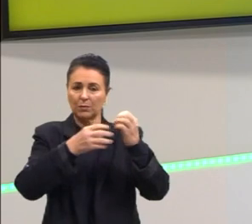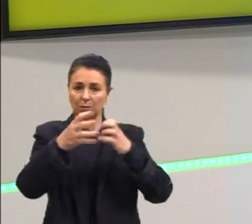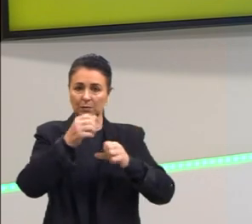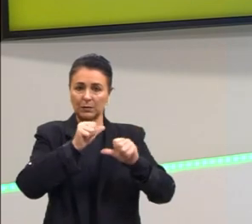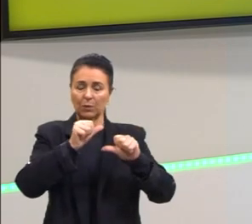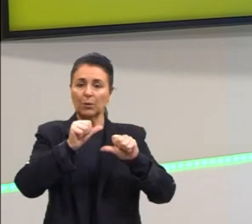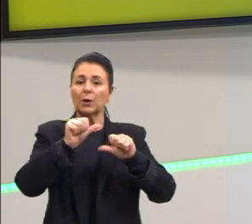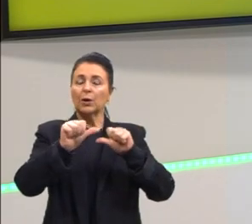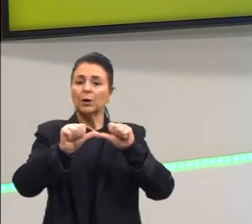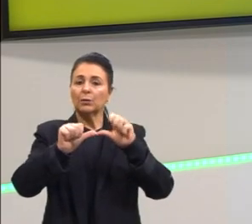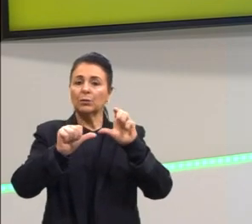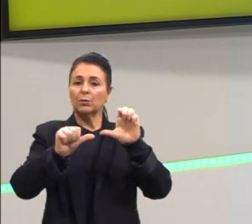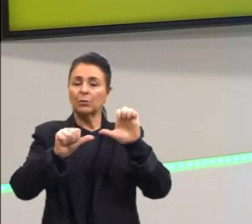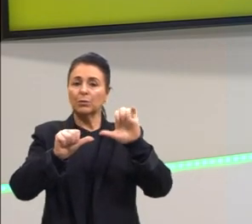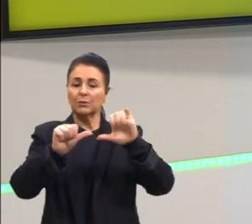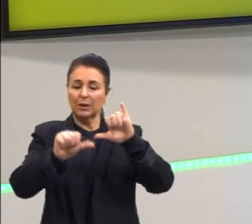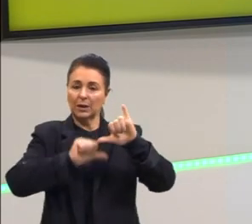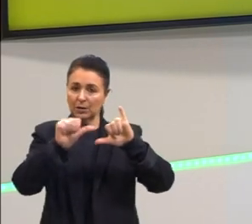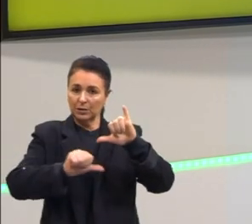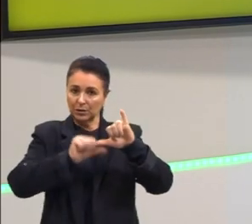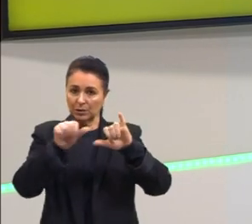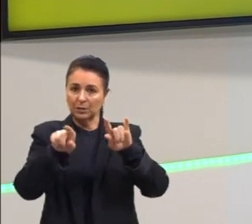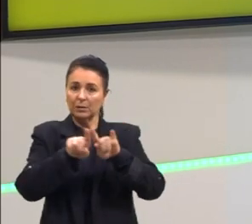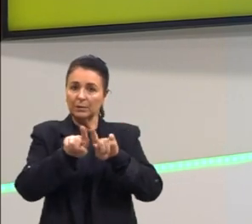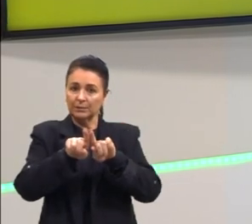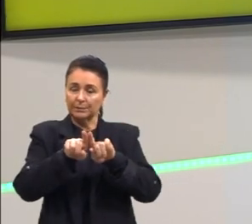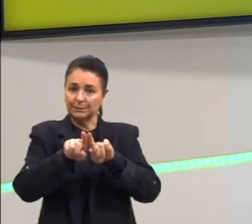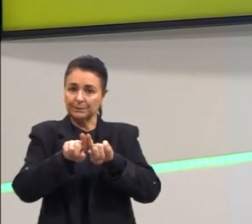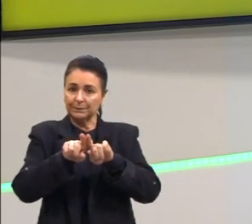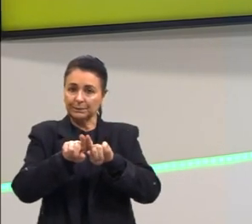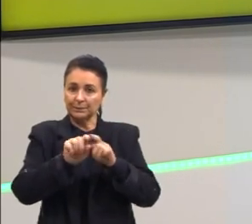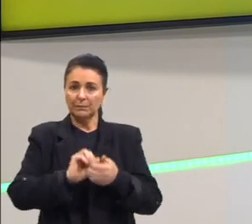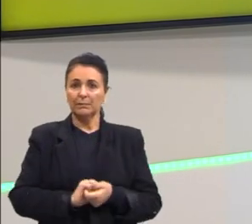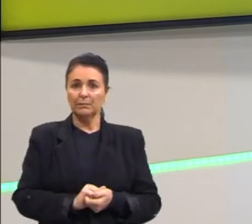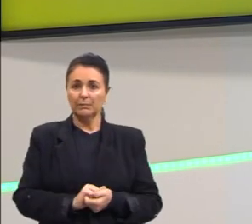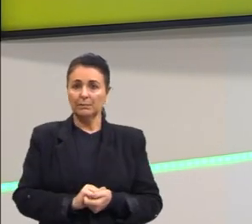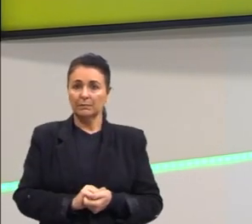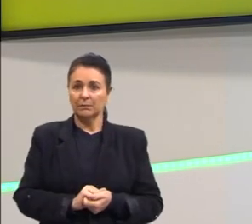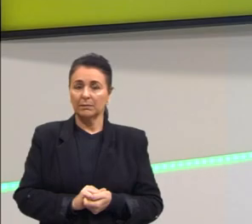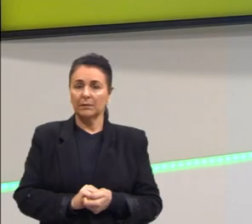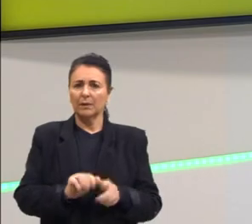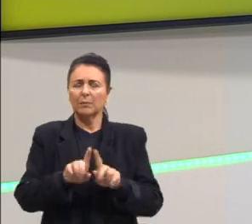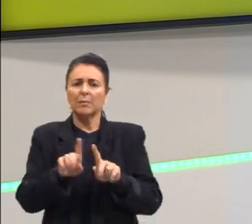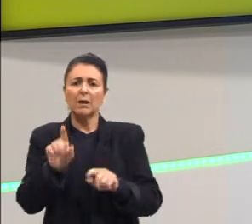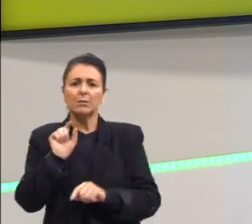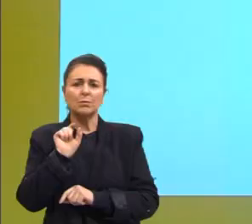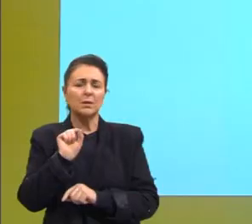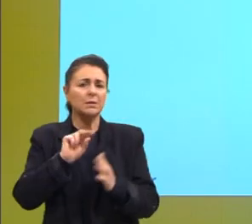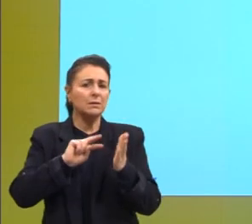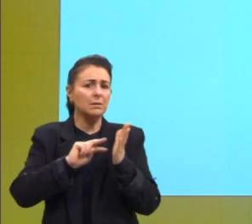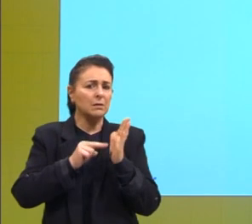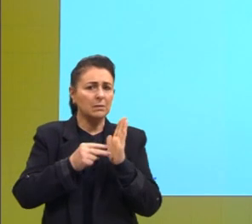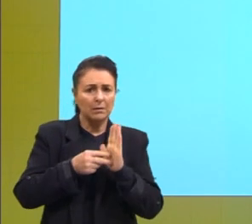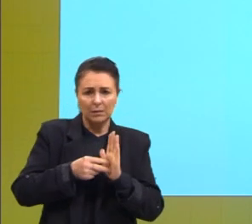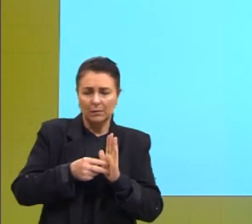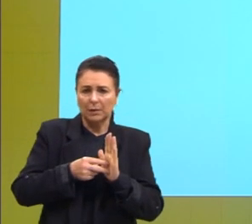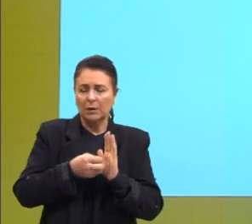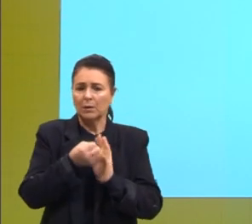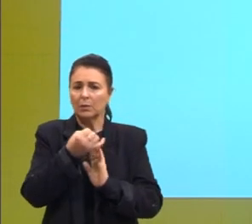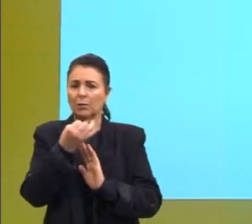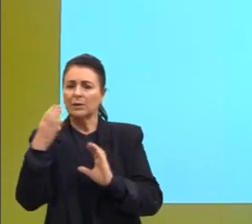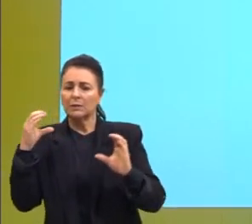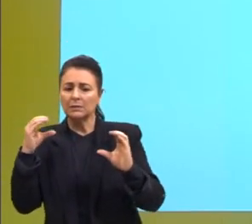reagentes dos produtos vai mudar a variação de entalpia é mas afinal de contas né Quantas